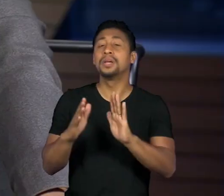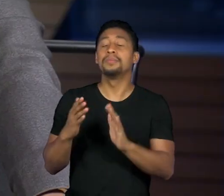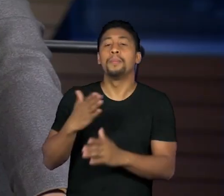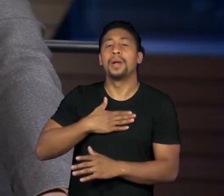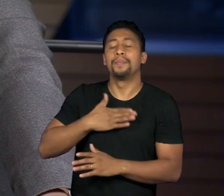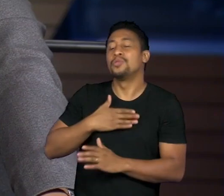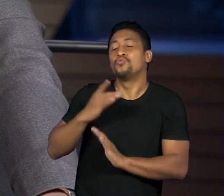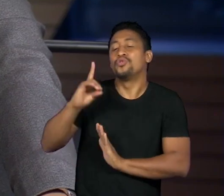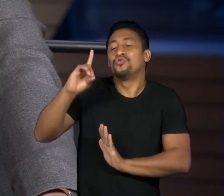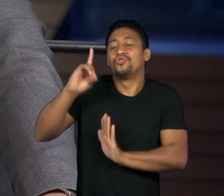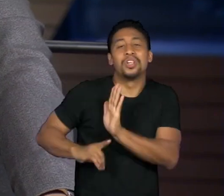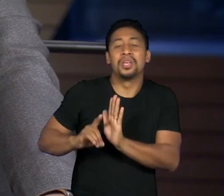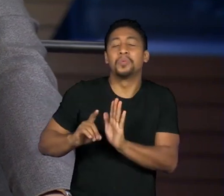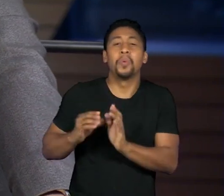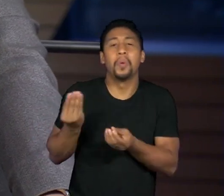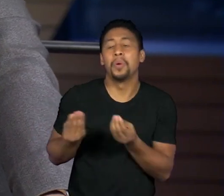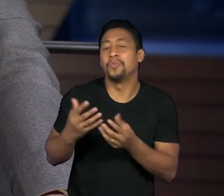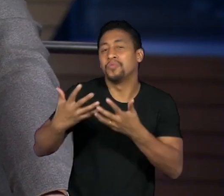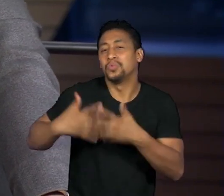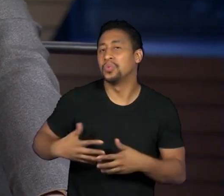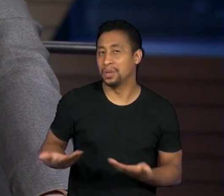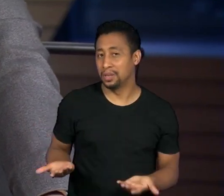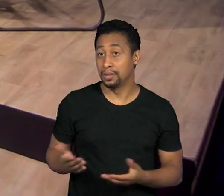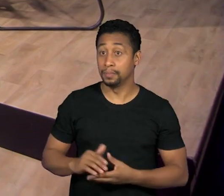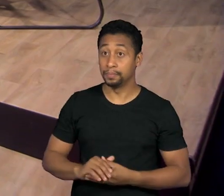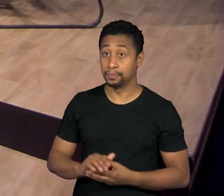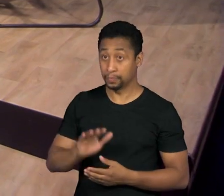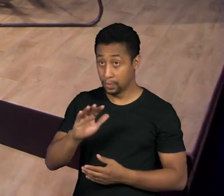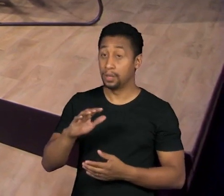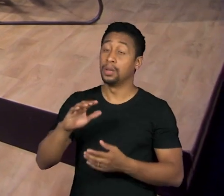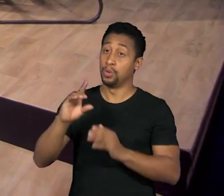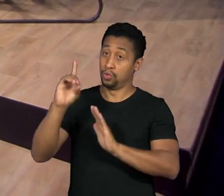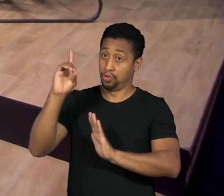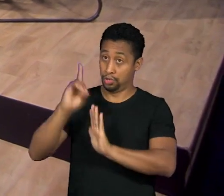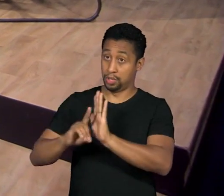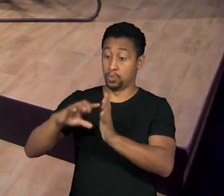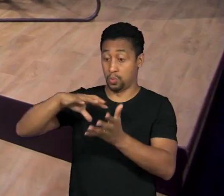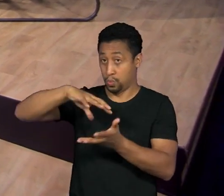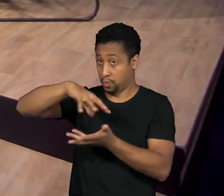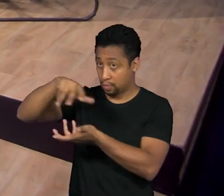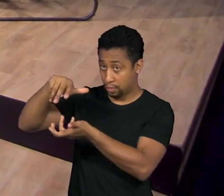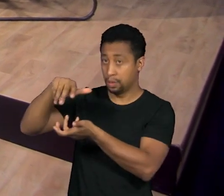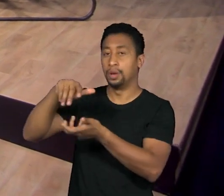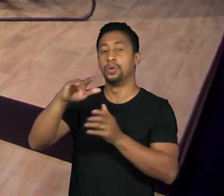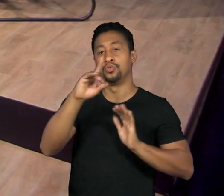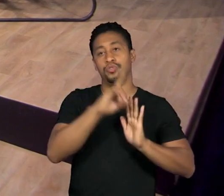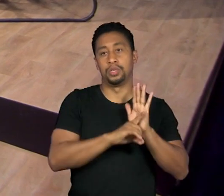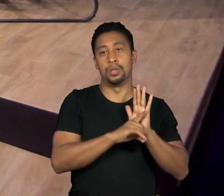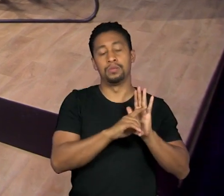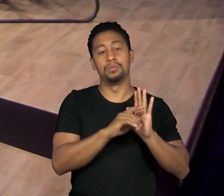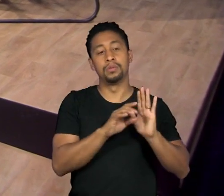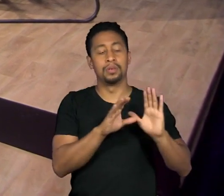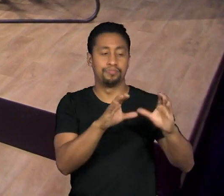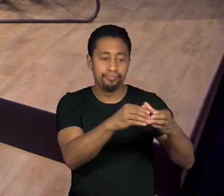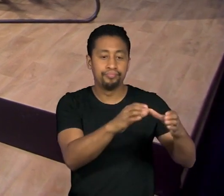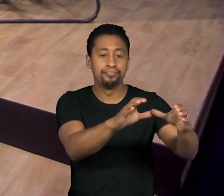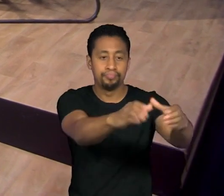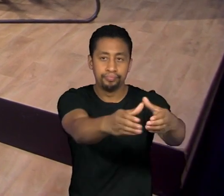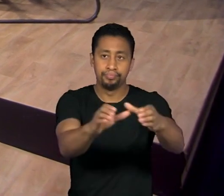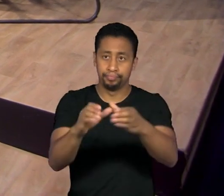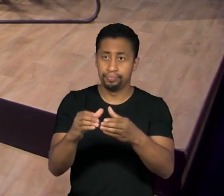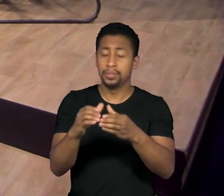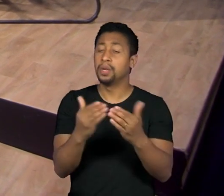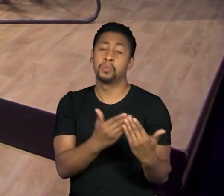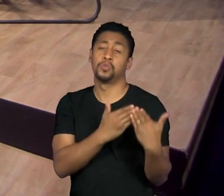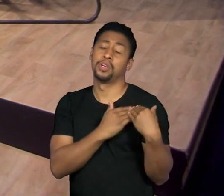Então, o direito internacional, assim como o direito interno, ele faz no limite que ele sempre teve, na criação de